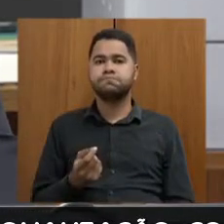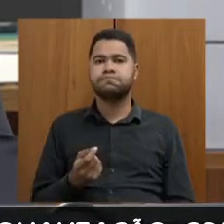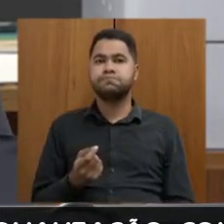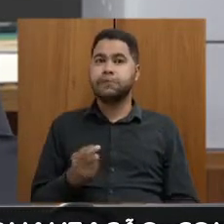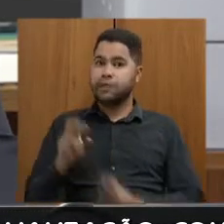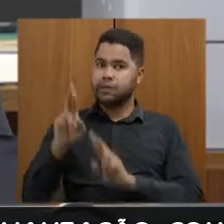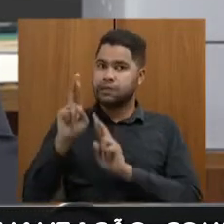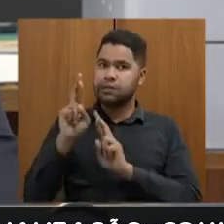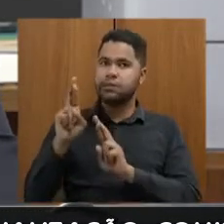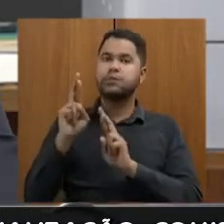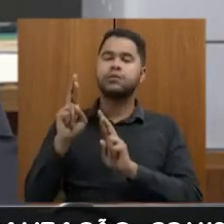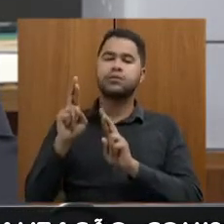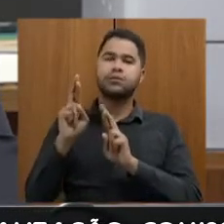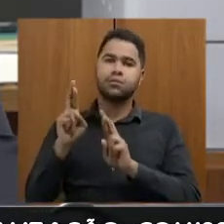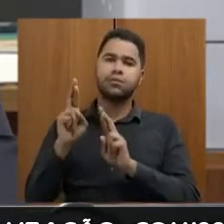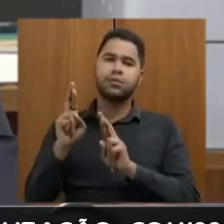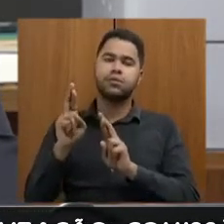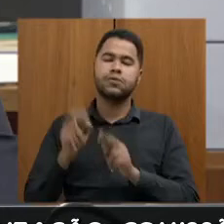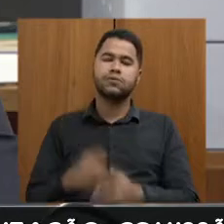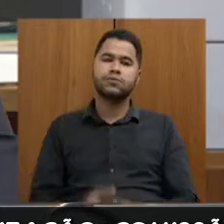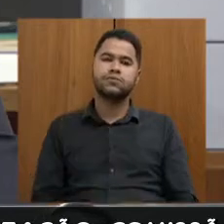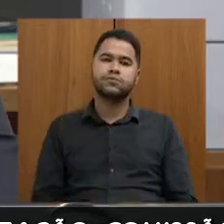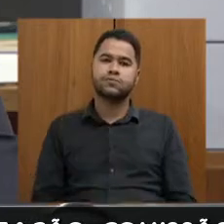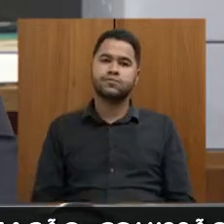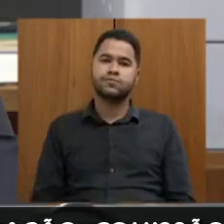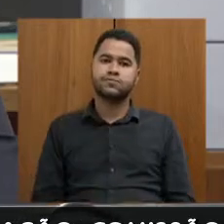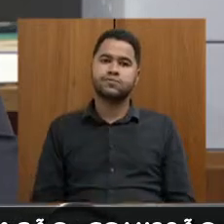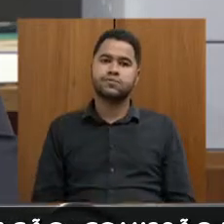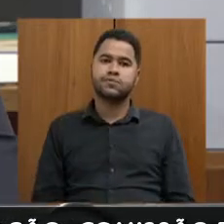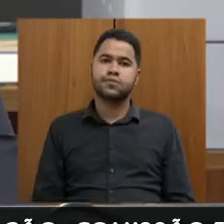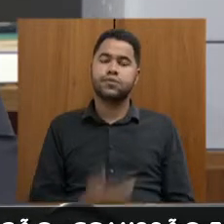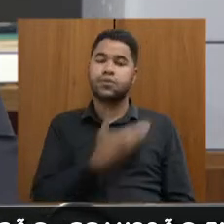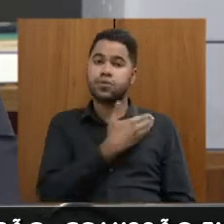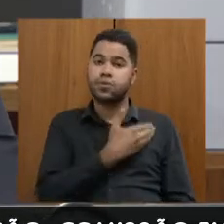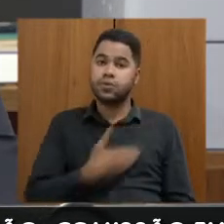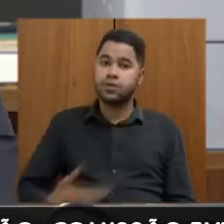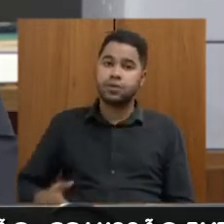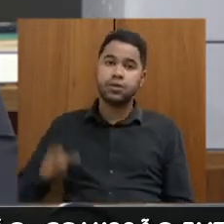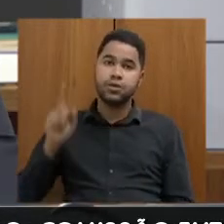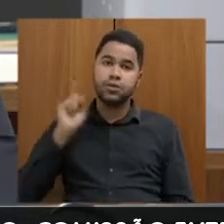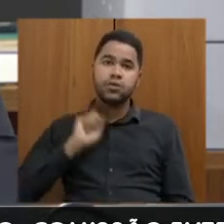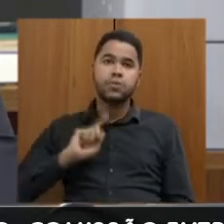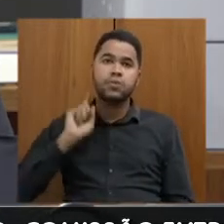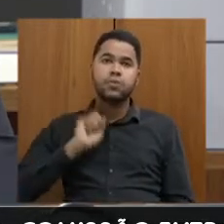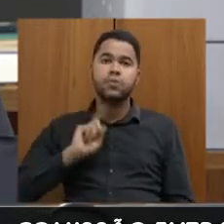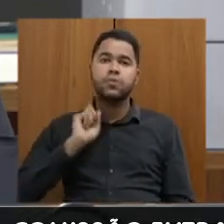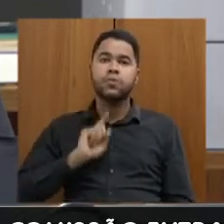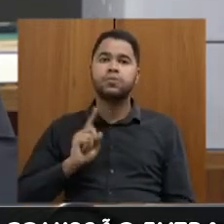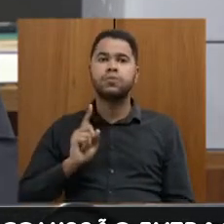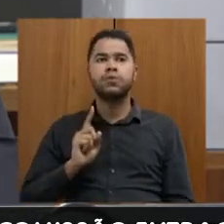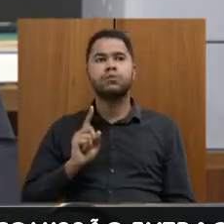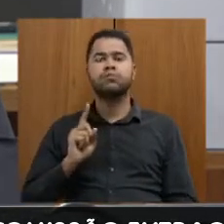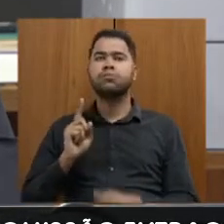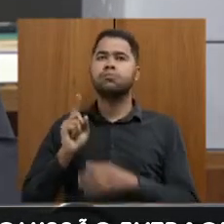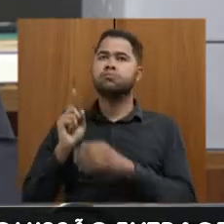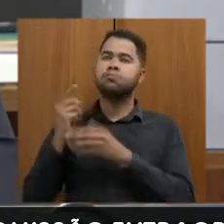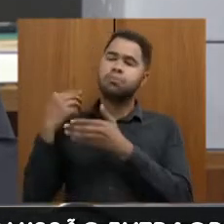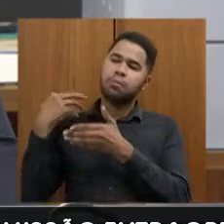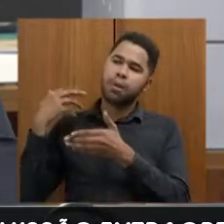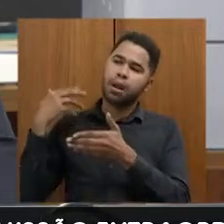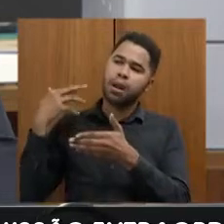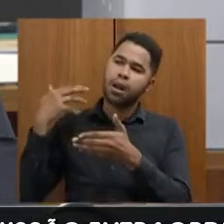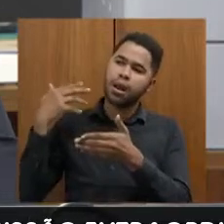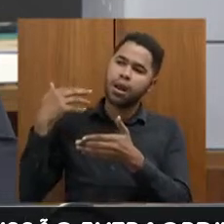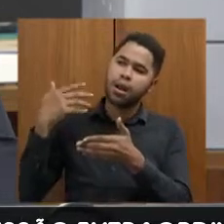esperança né de que o Estado de Minas é diante de todos os